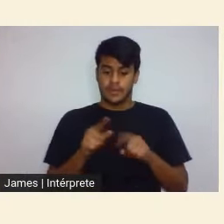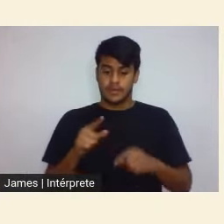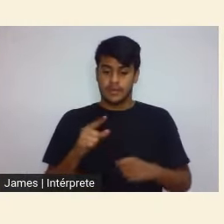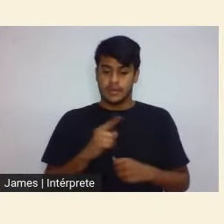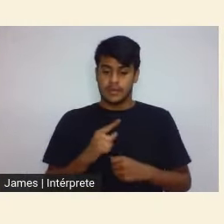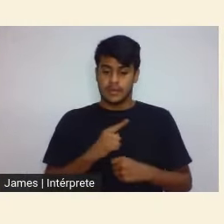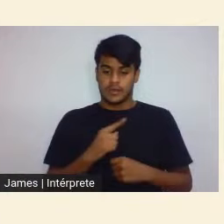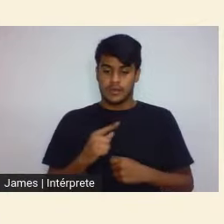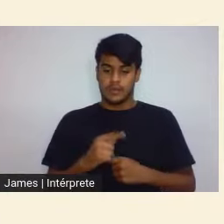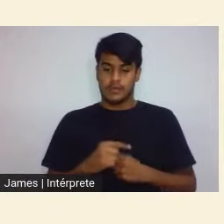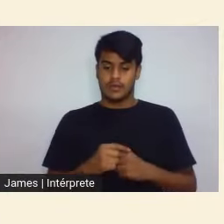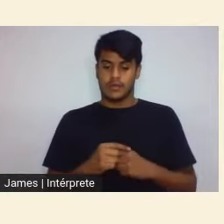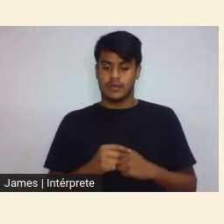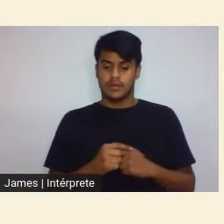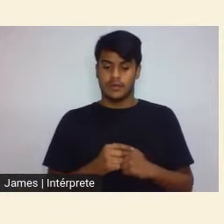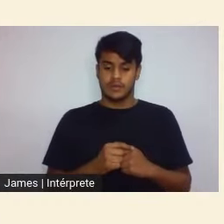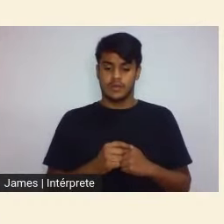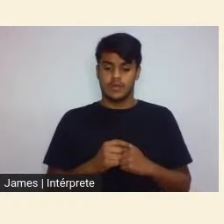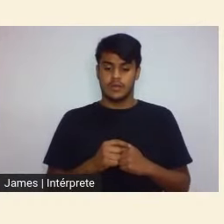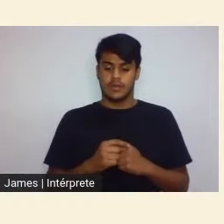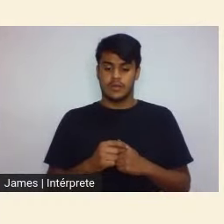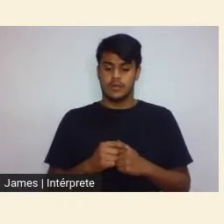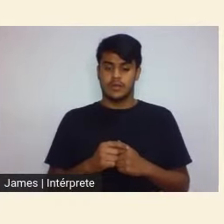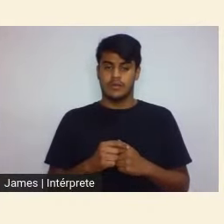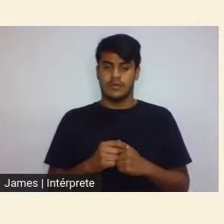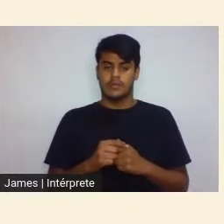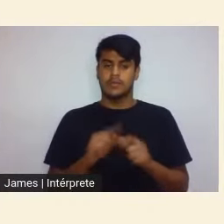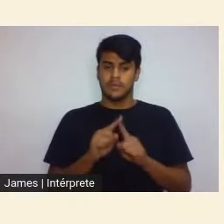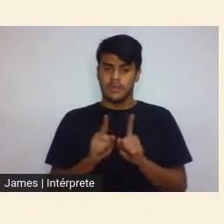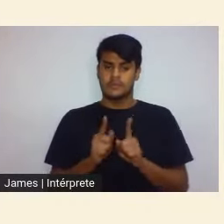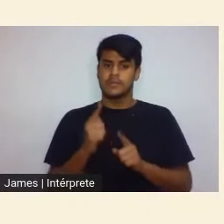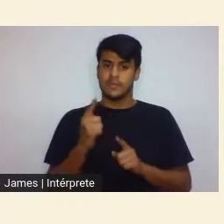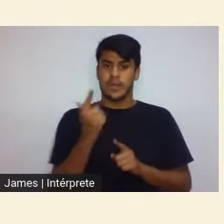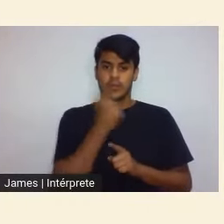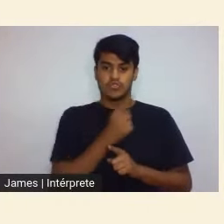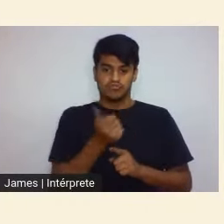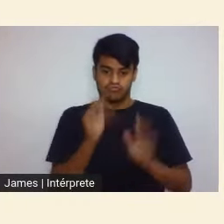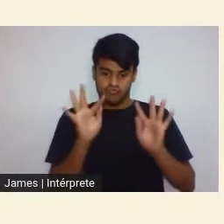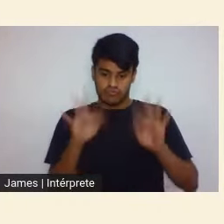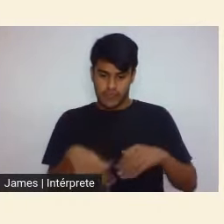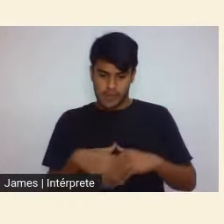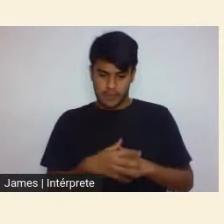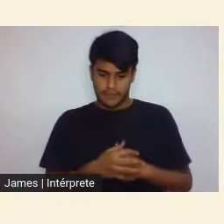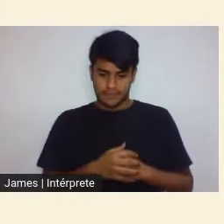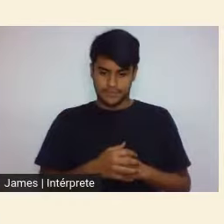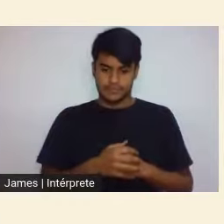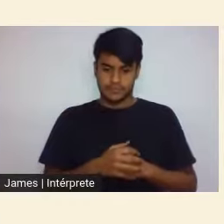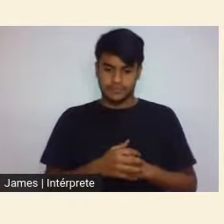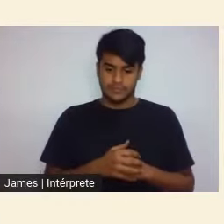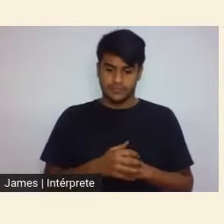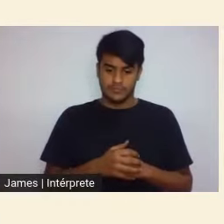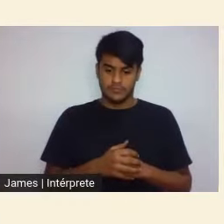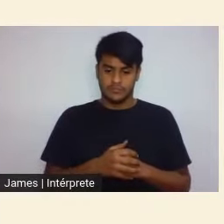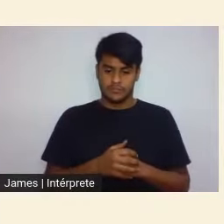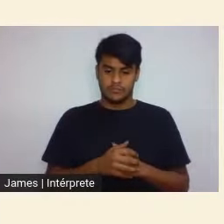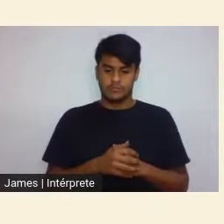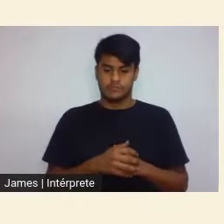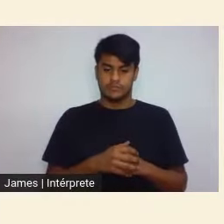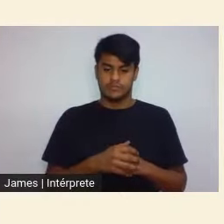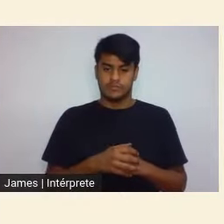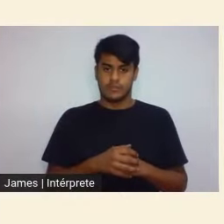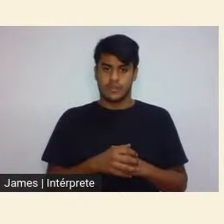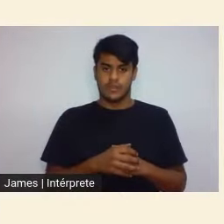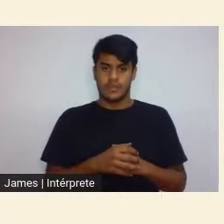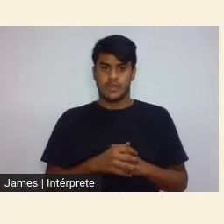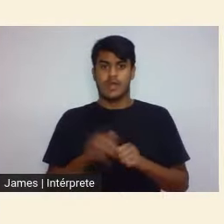texto, mas vou passar já para o final, né? Aqui está a fronteira entre o